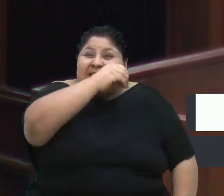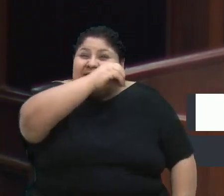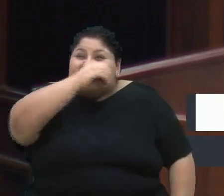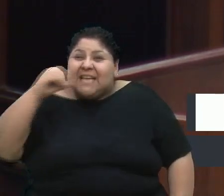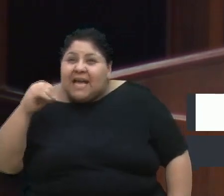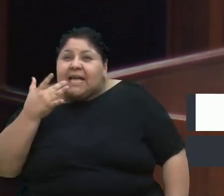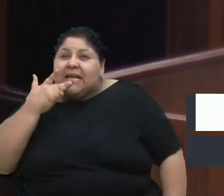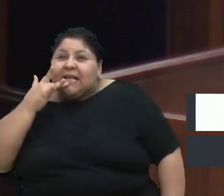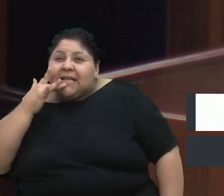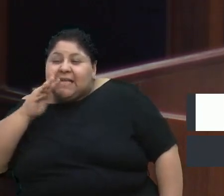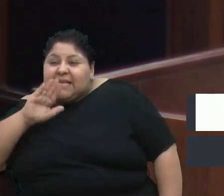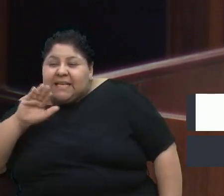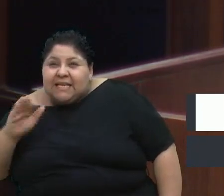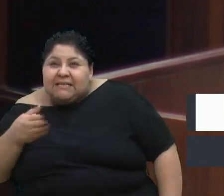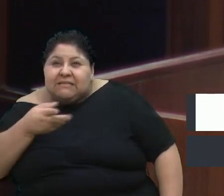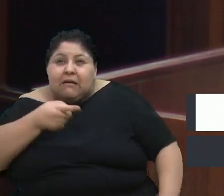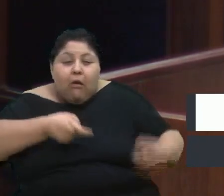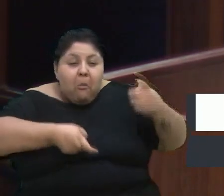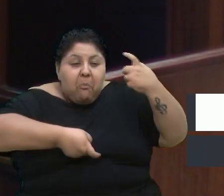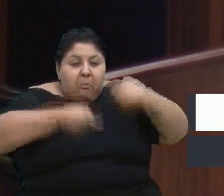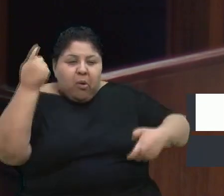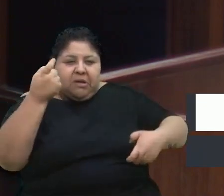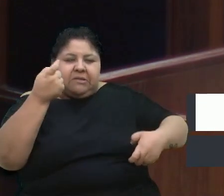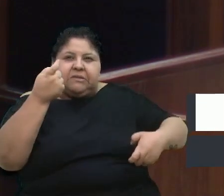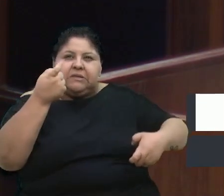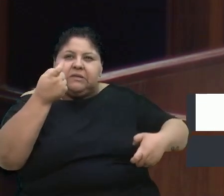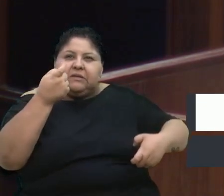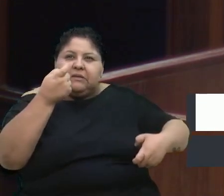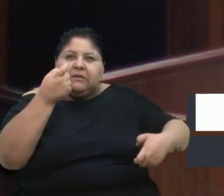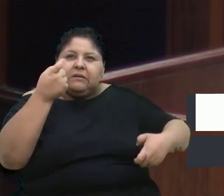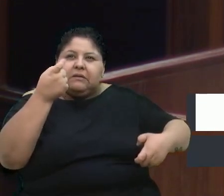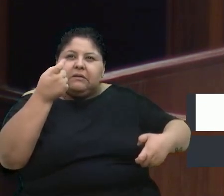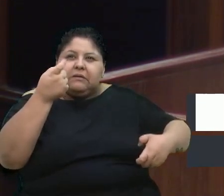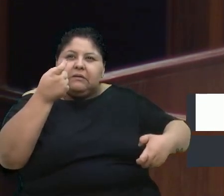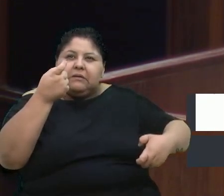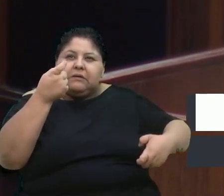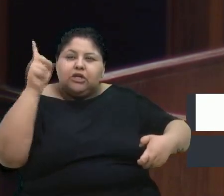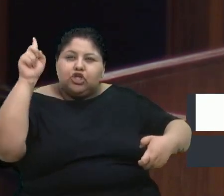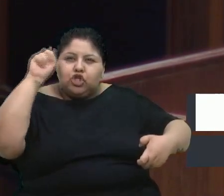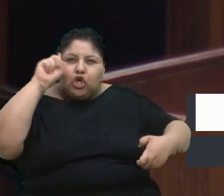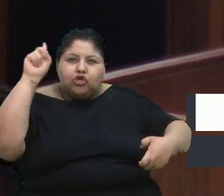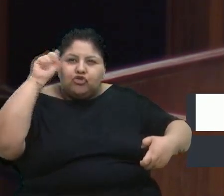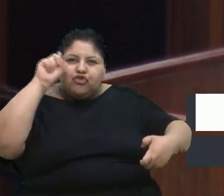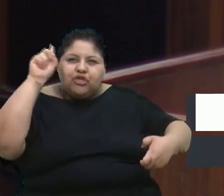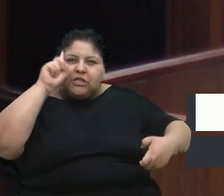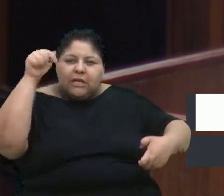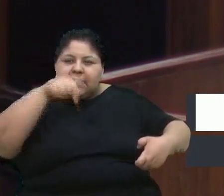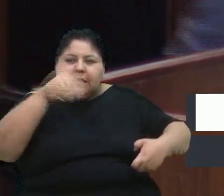estupradas no Brasil. Por dia. Isso já é um terrorismo.